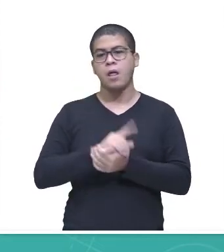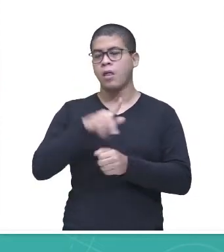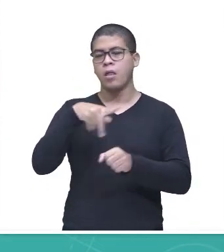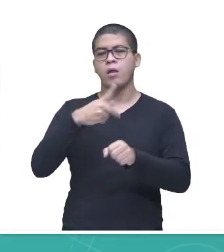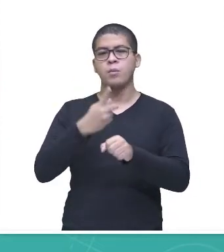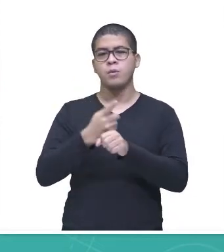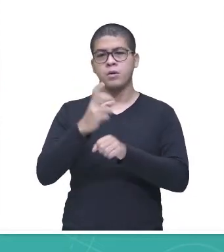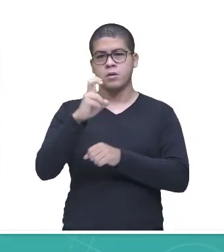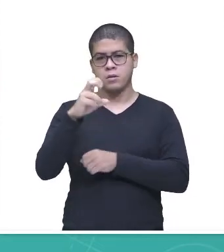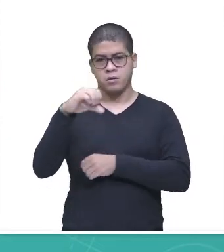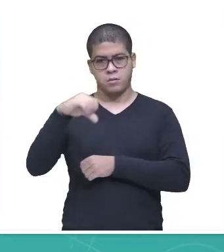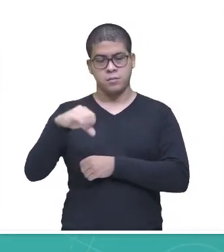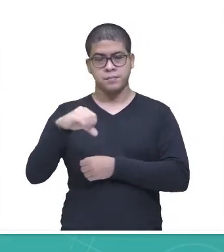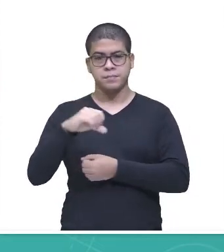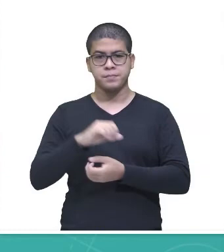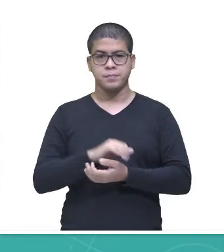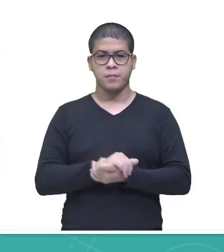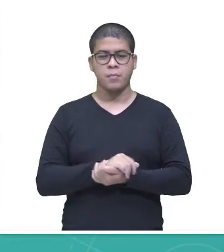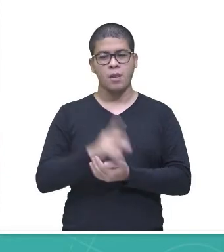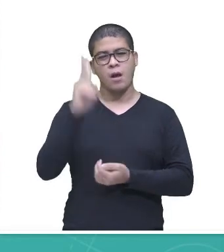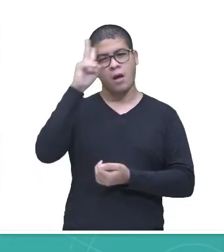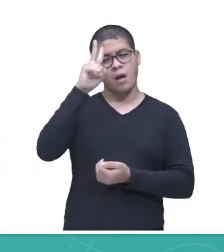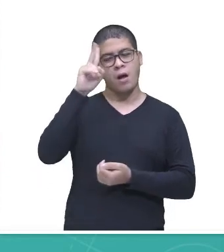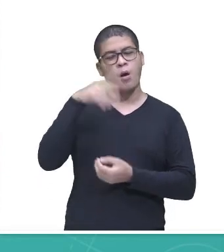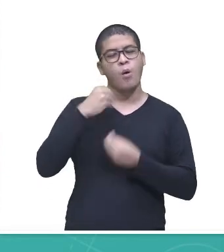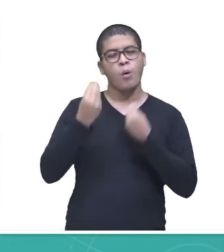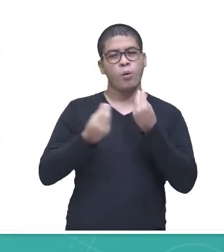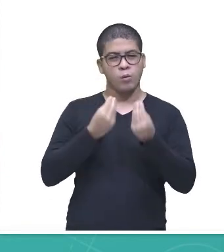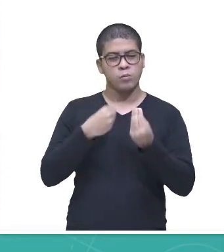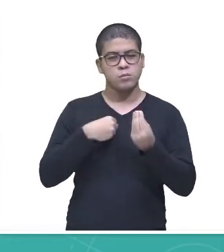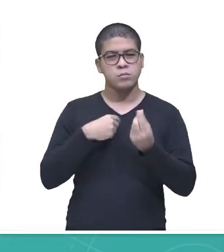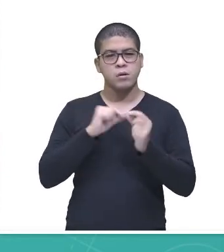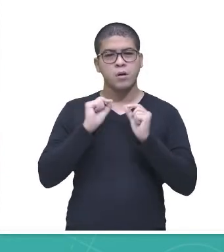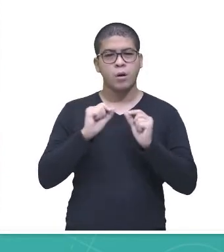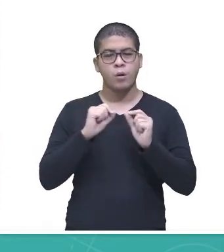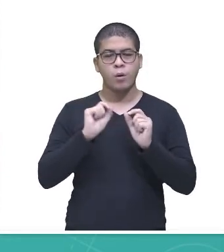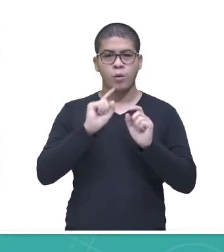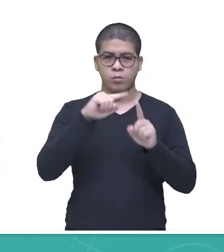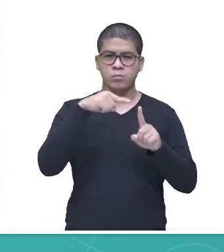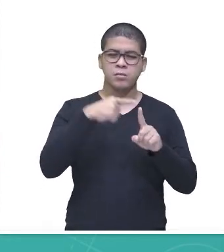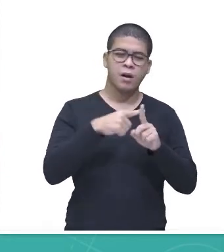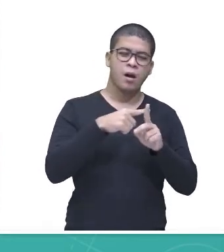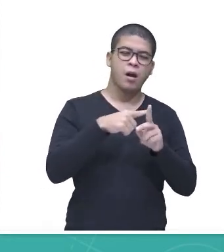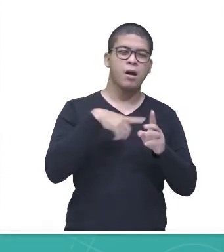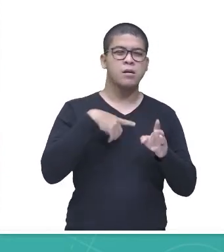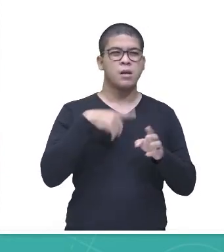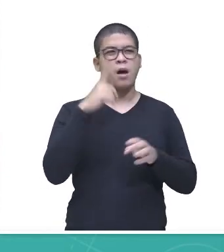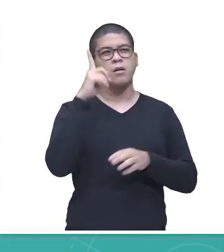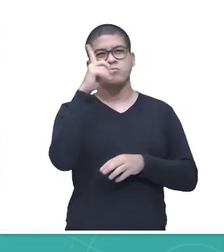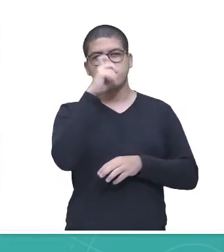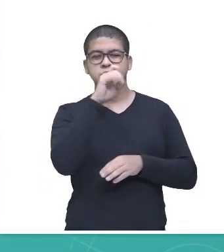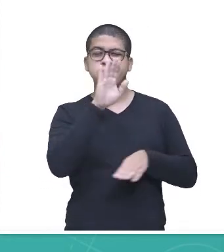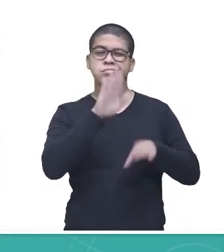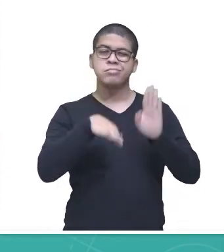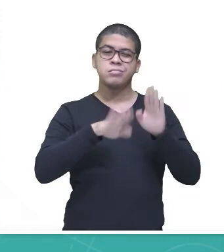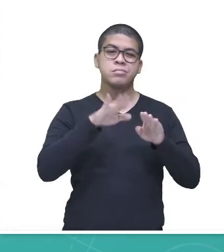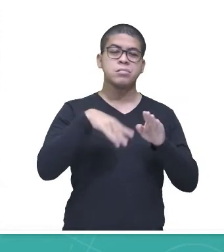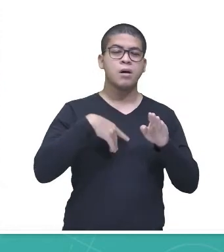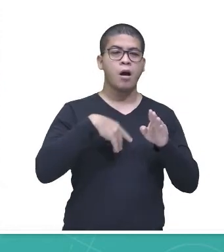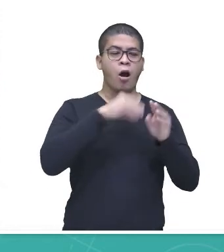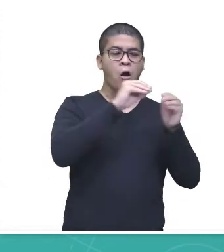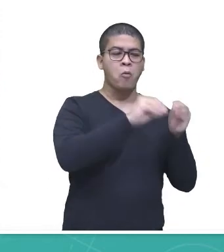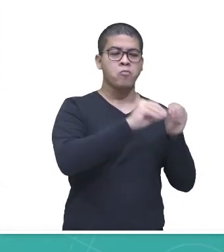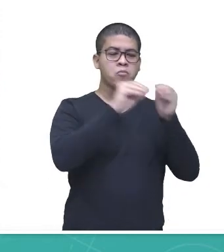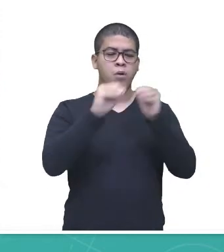59. Então vejam que a gente tem um pouco mais de trabalho para realizar a diferença,